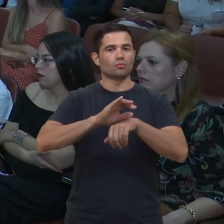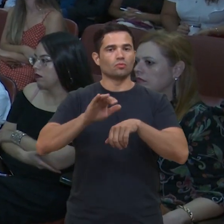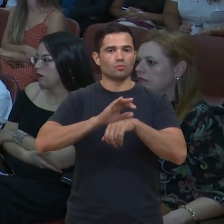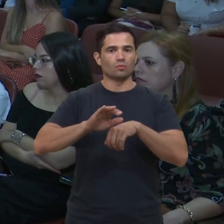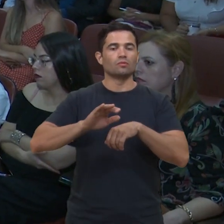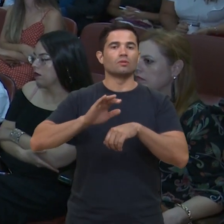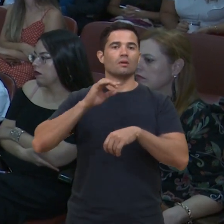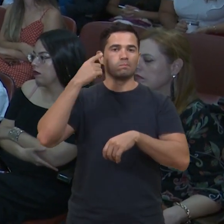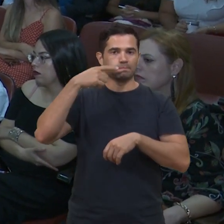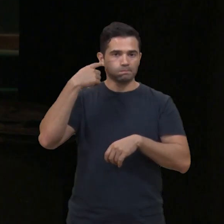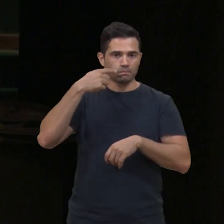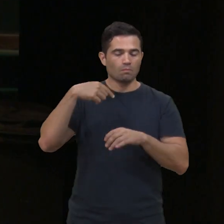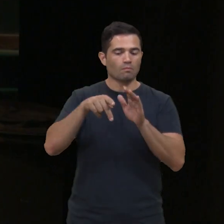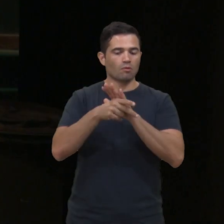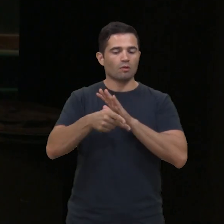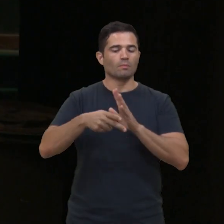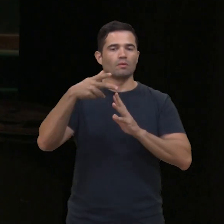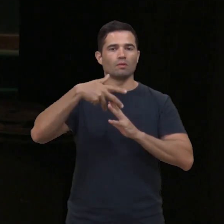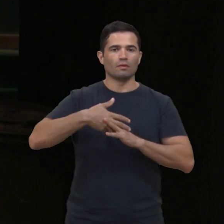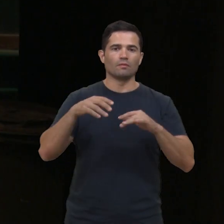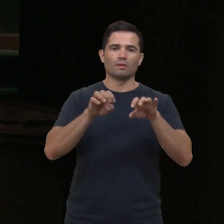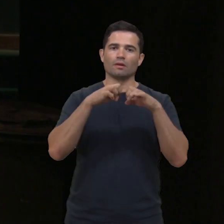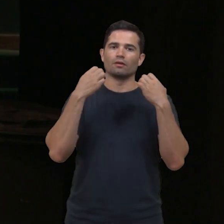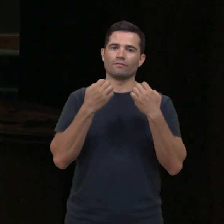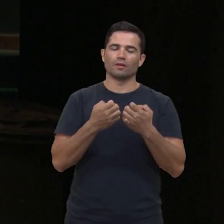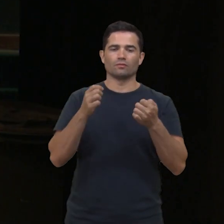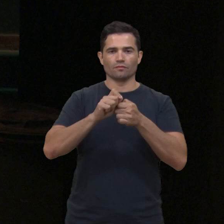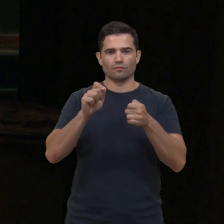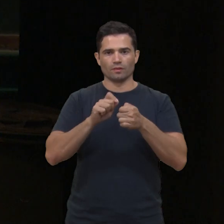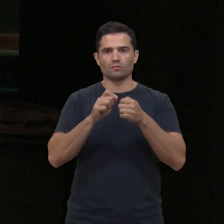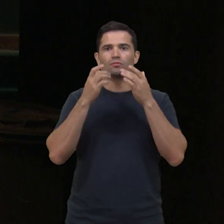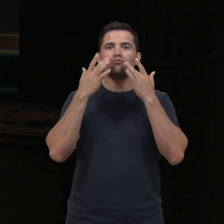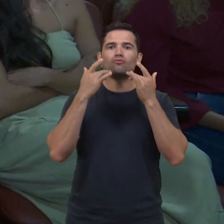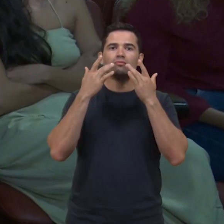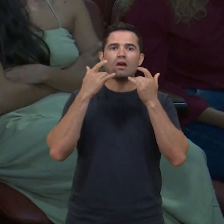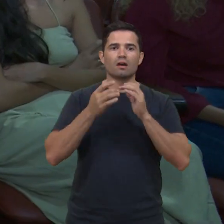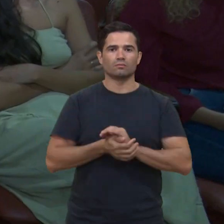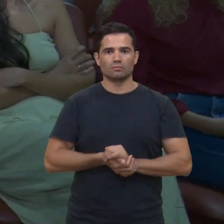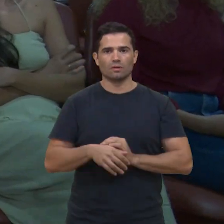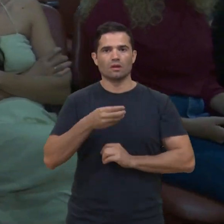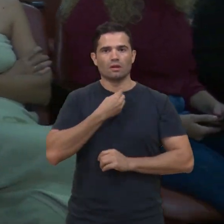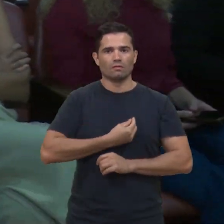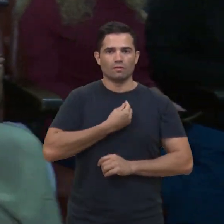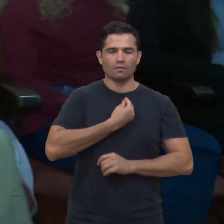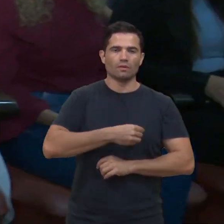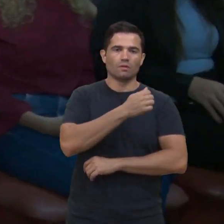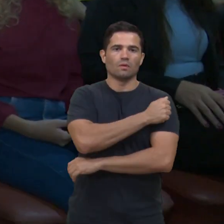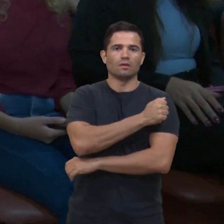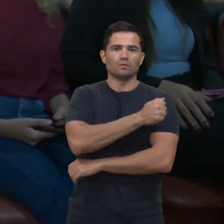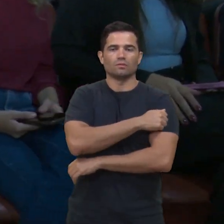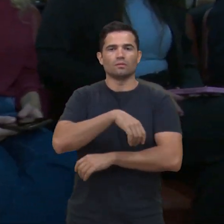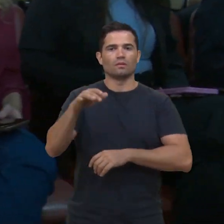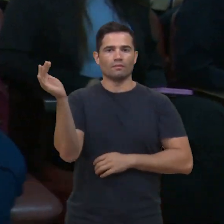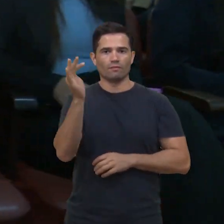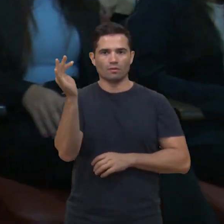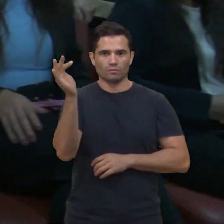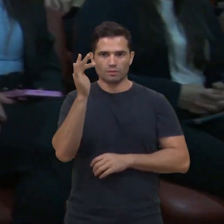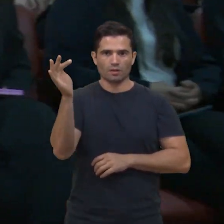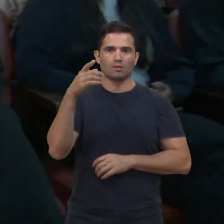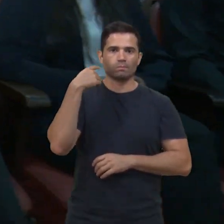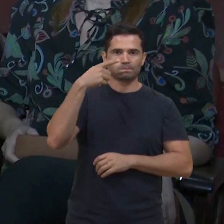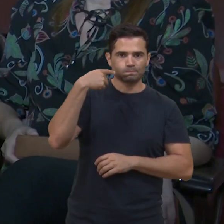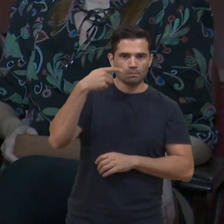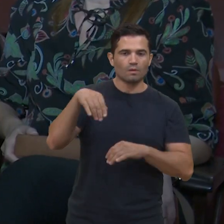Direito da UFMS. O evento foi realizado no Teatro Glauci Rocha. Estiveram presentes os estudantes da Faculdade